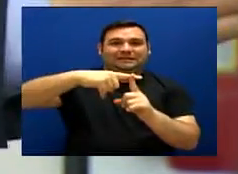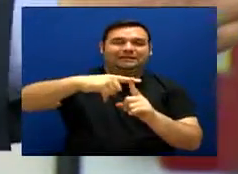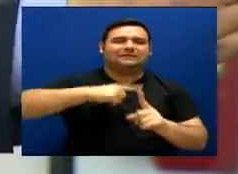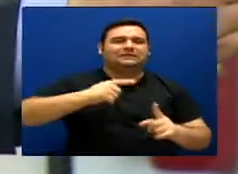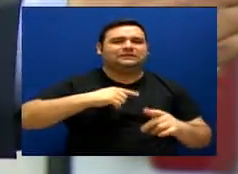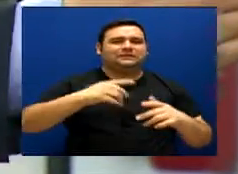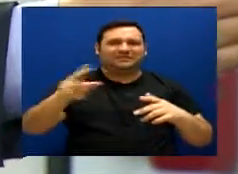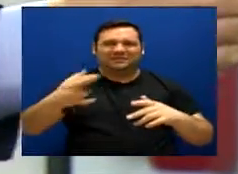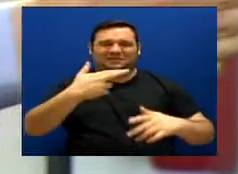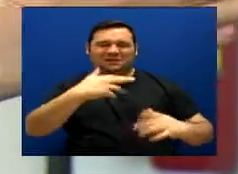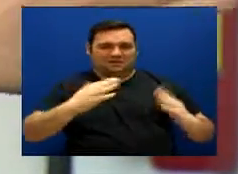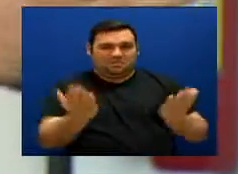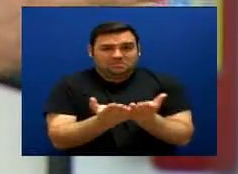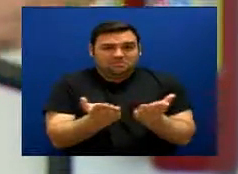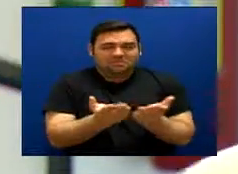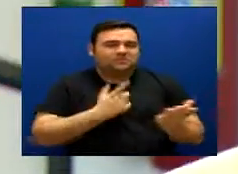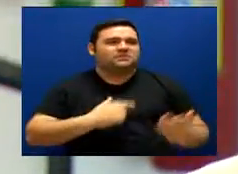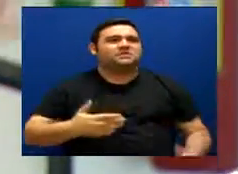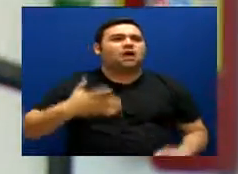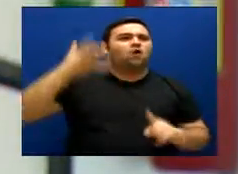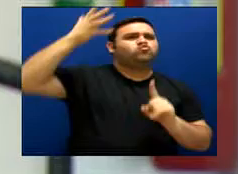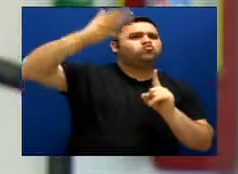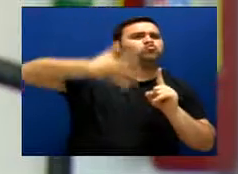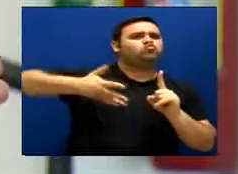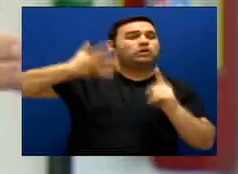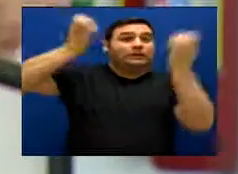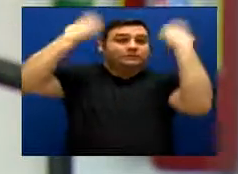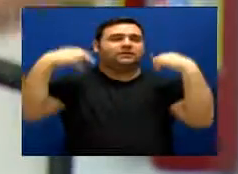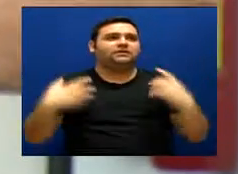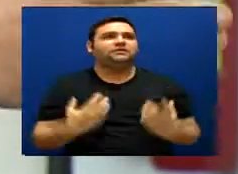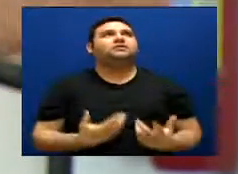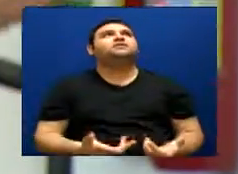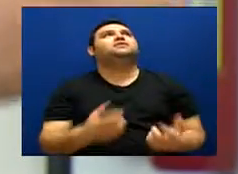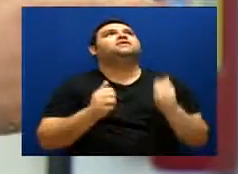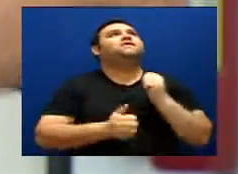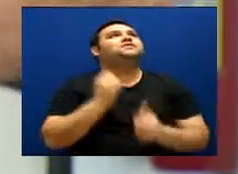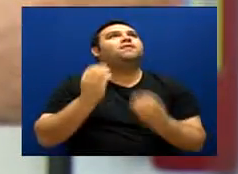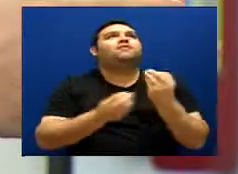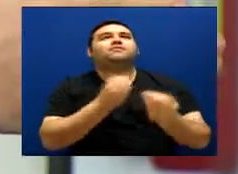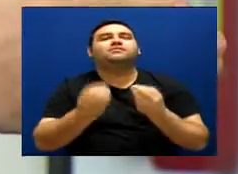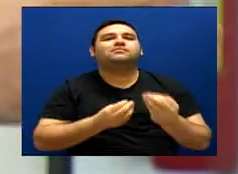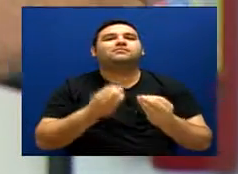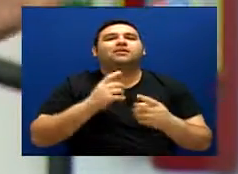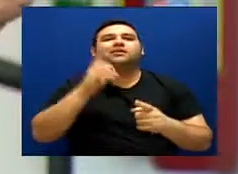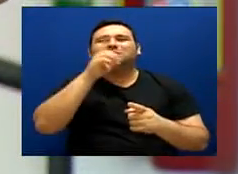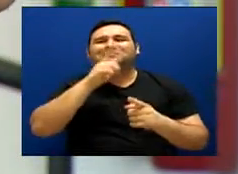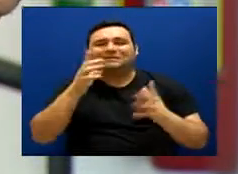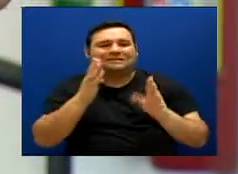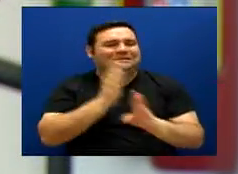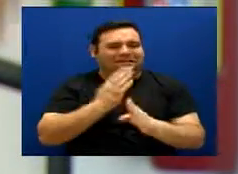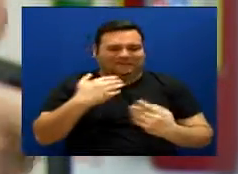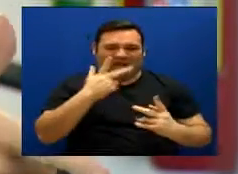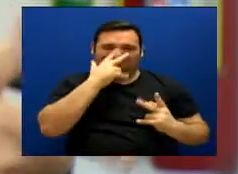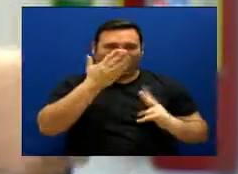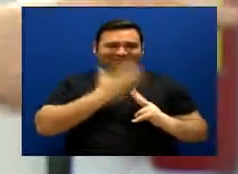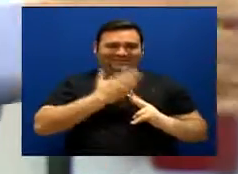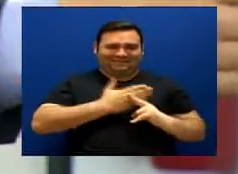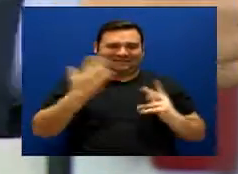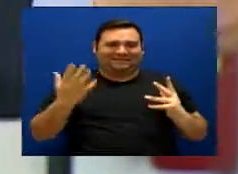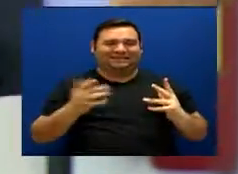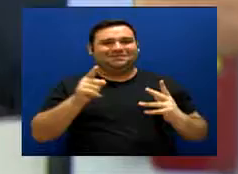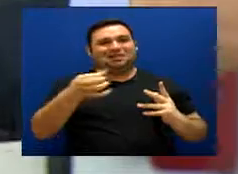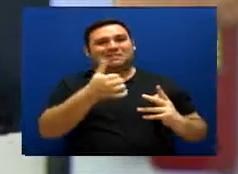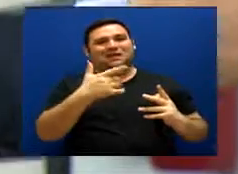no culto, que ontem teve um papo com ele, que ele queria estar lá, mas não podia ir, porque de domingo ele tem um culto, mas o coração dele é